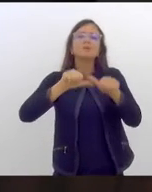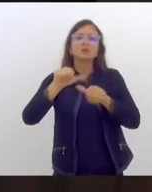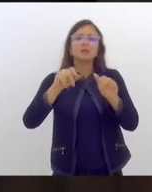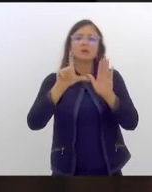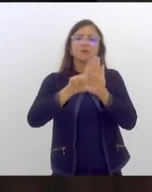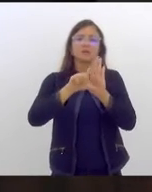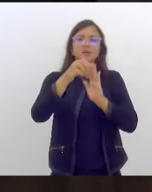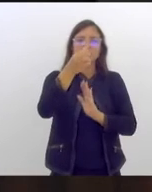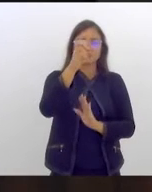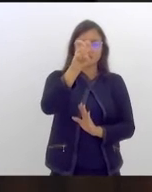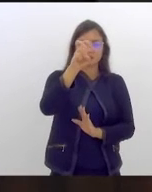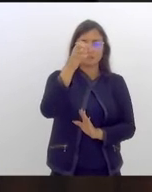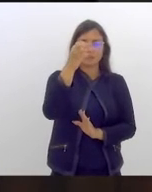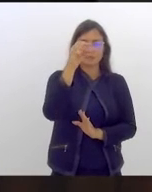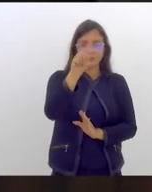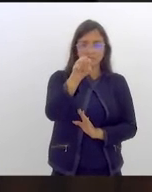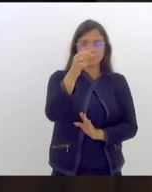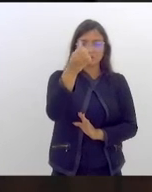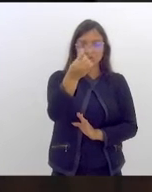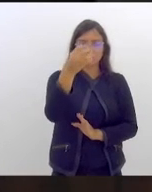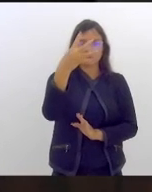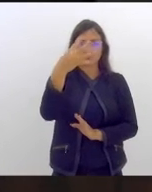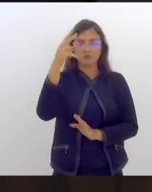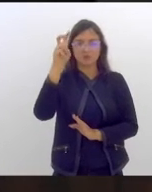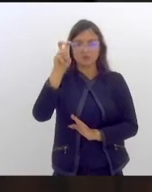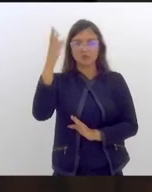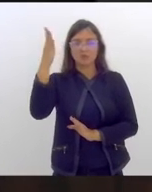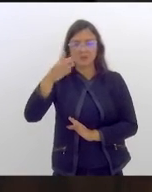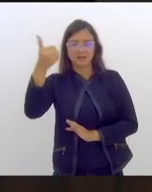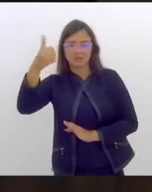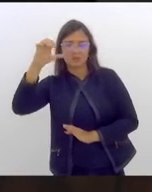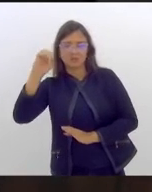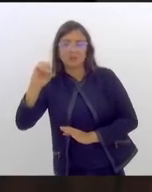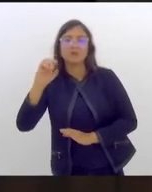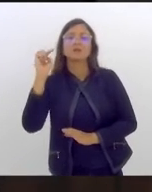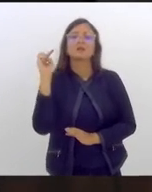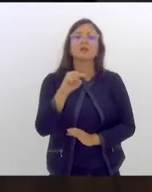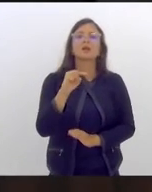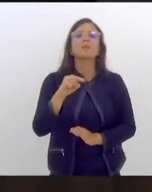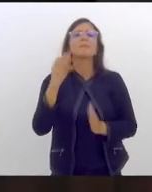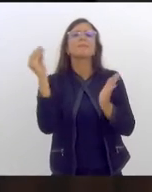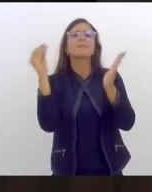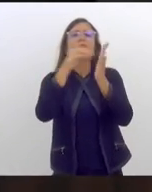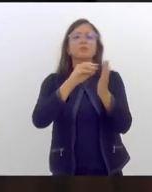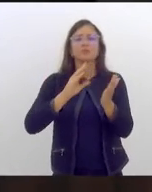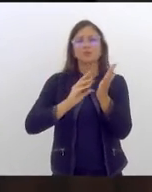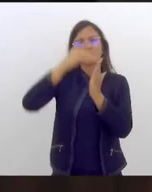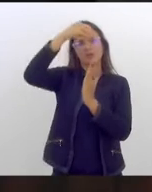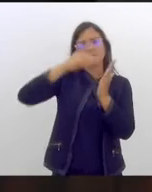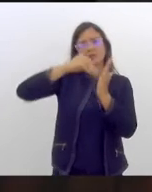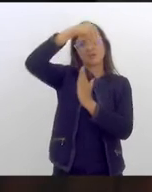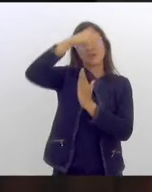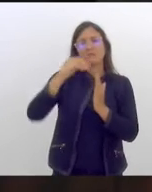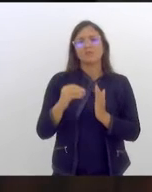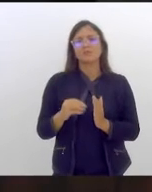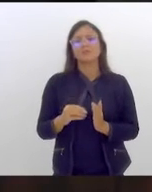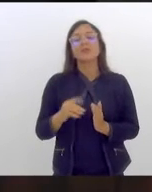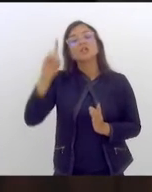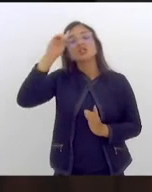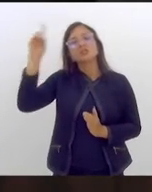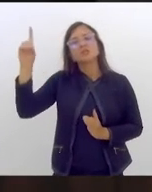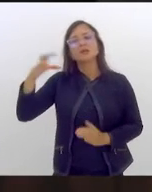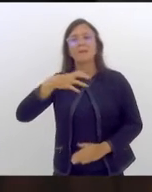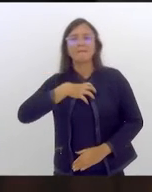5.645 de 6 de janeiro de 2010 para instituir no calendário Oficial do Estado do Rio de Janeiro o dia das baianas